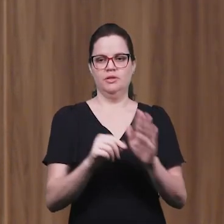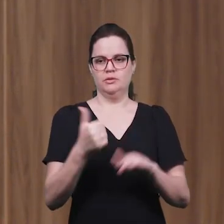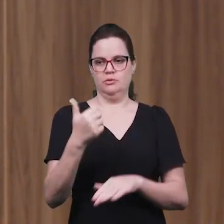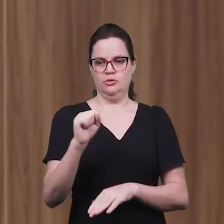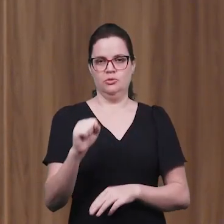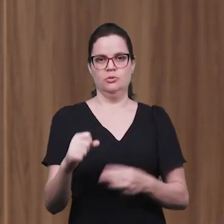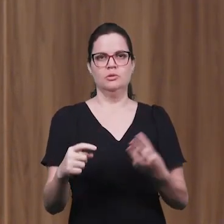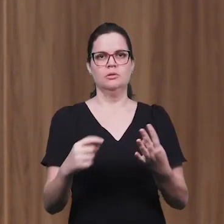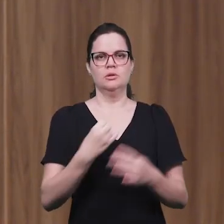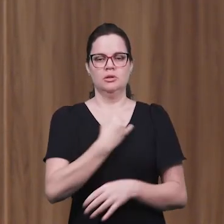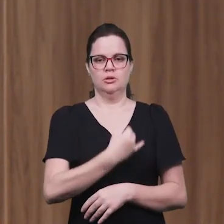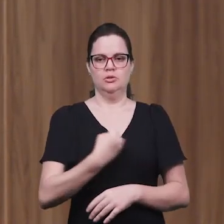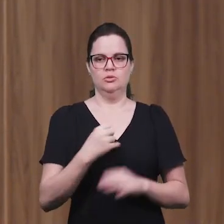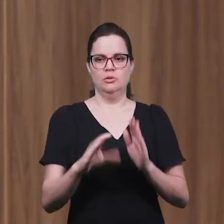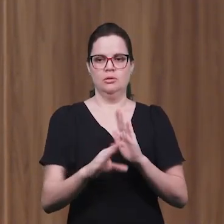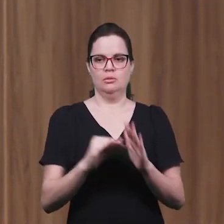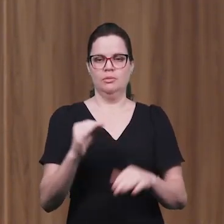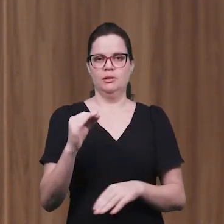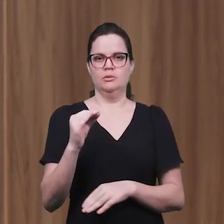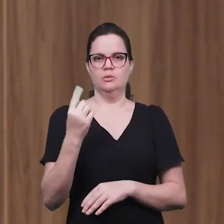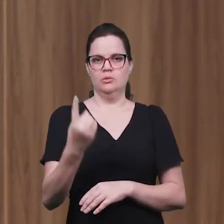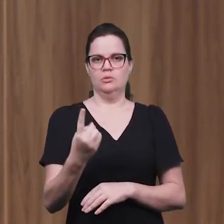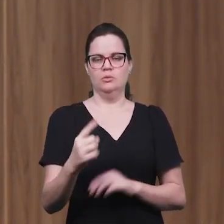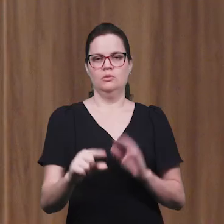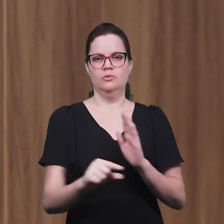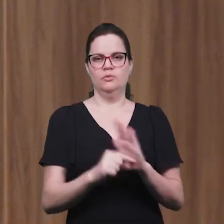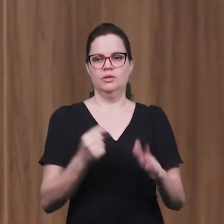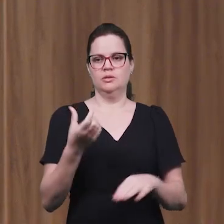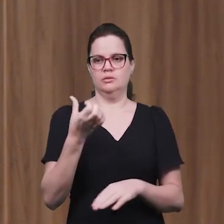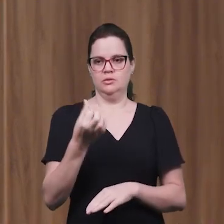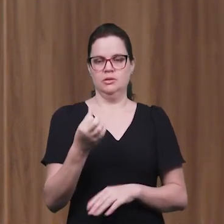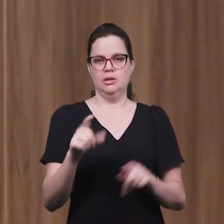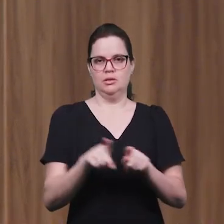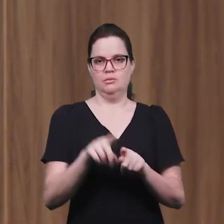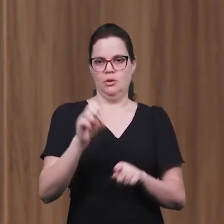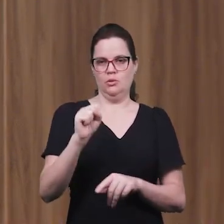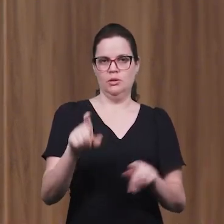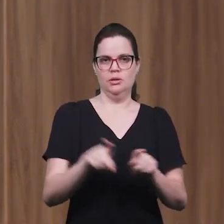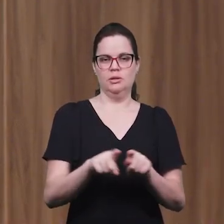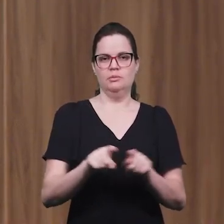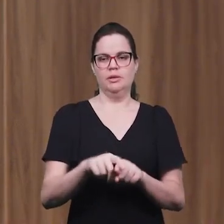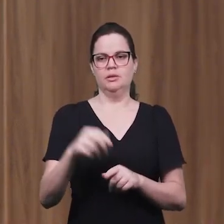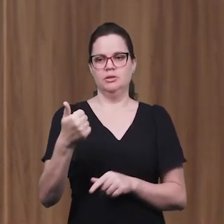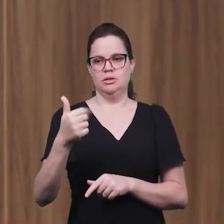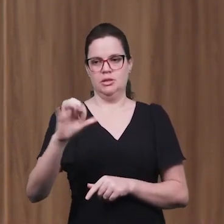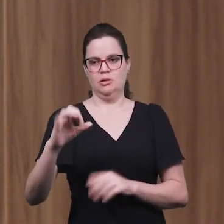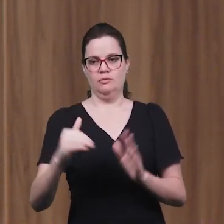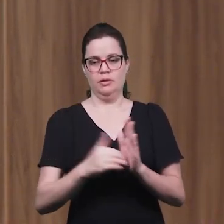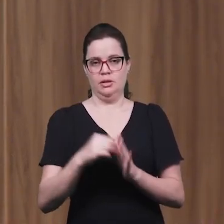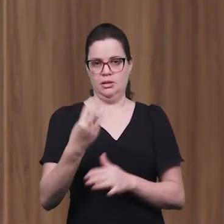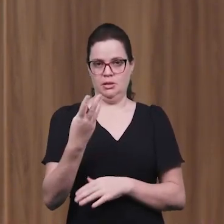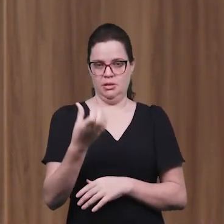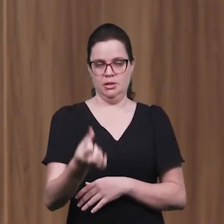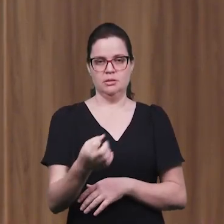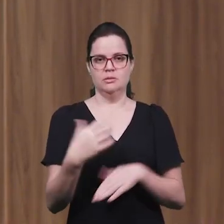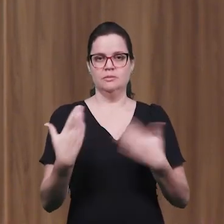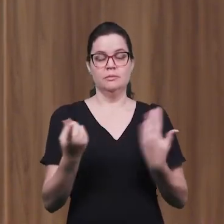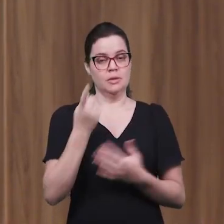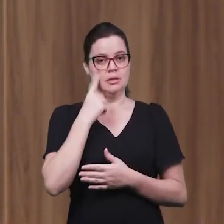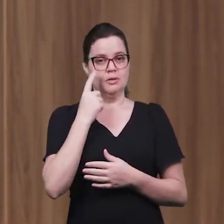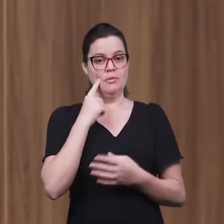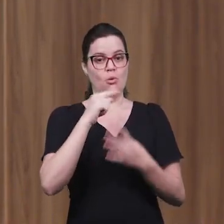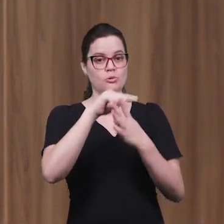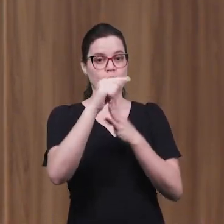capítulo 1, versículos 6 e 8, e do 19 a 36. Tal foi a